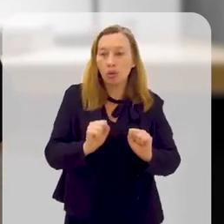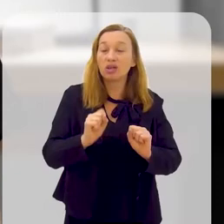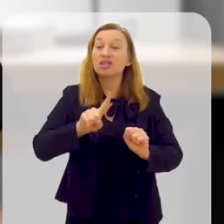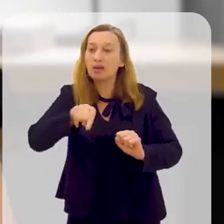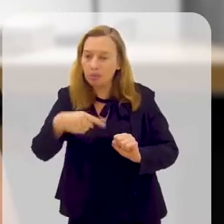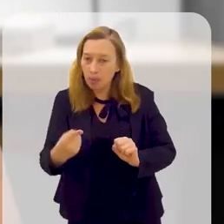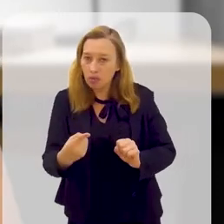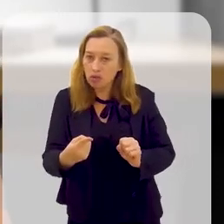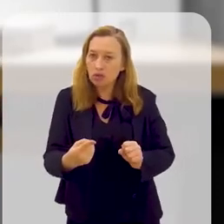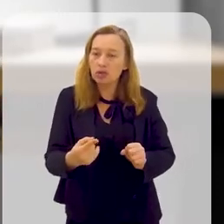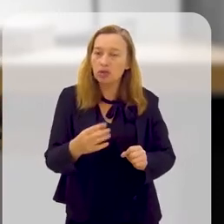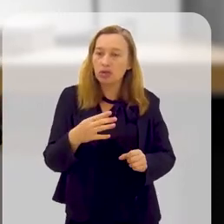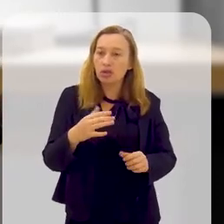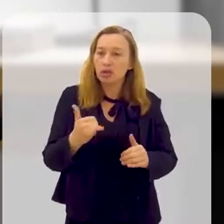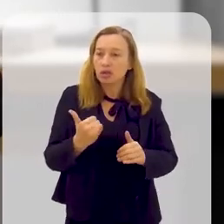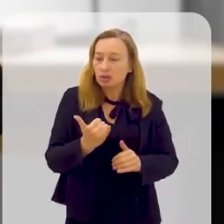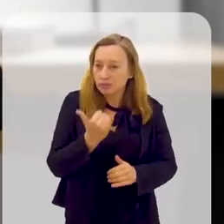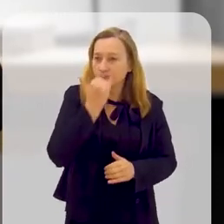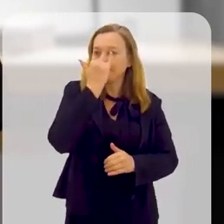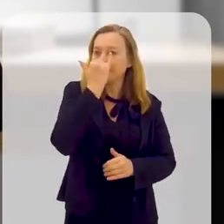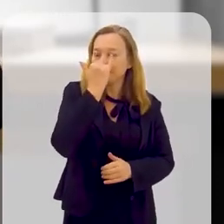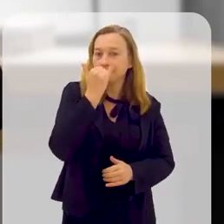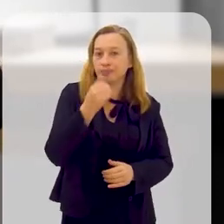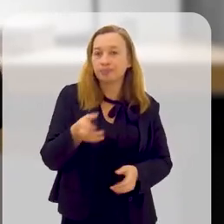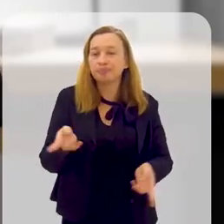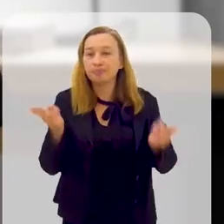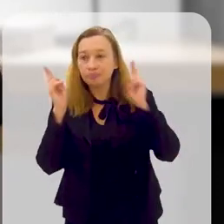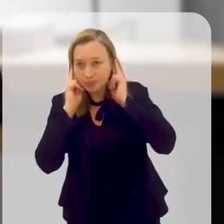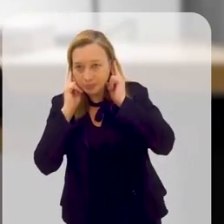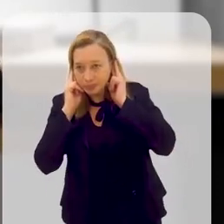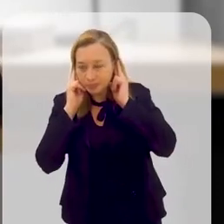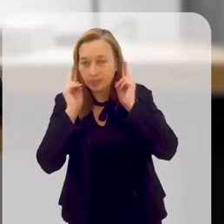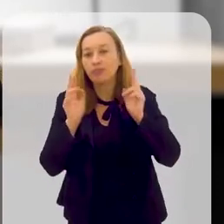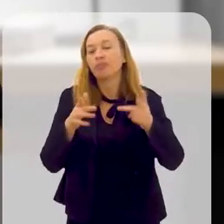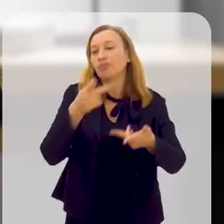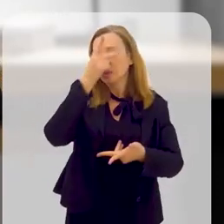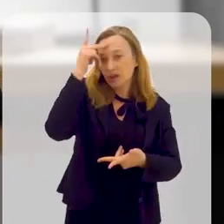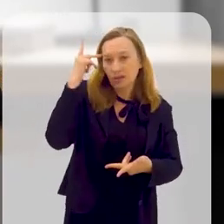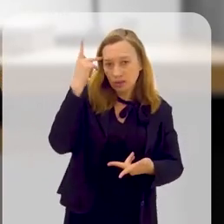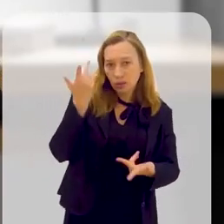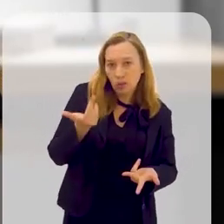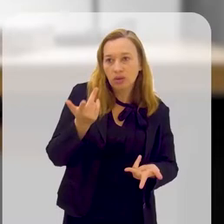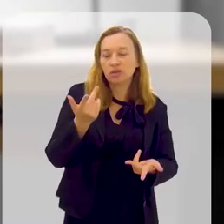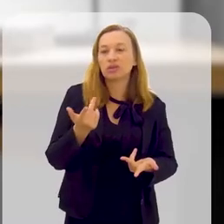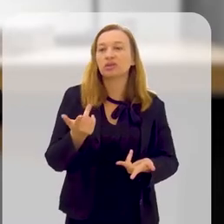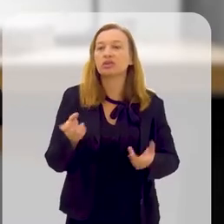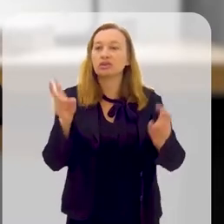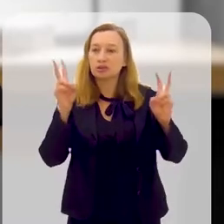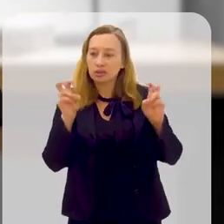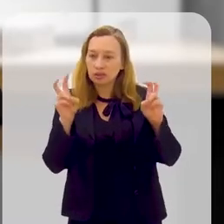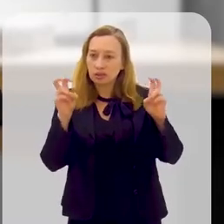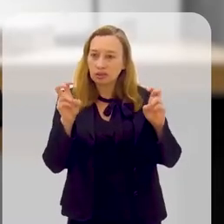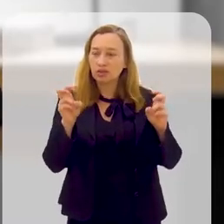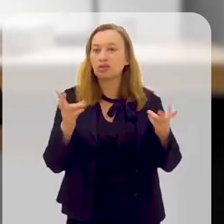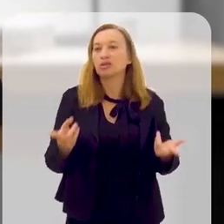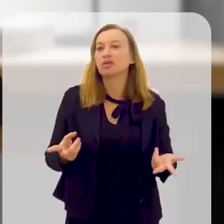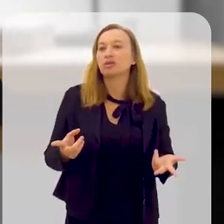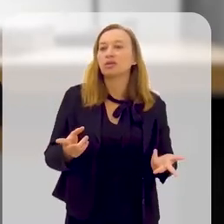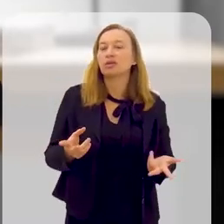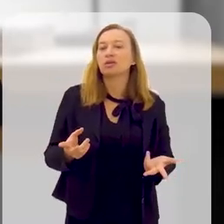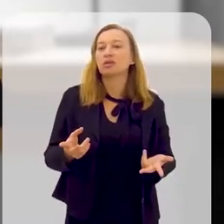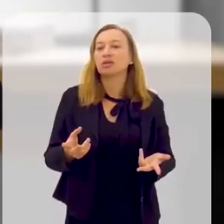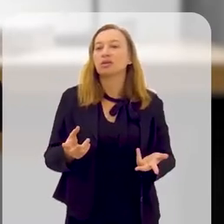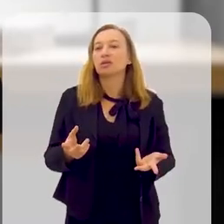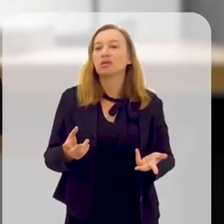deficiência auditiva a pessoa pode sofrer um acidente deficiência auditiva Então as pessoas assim Além da questão do